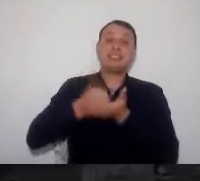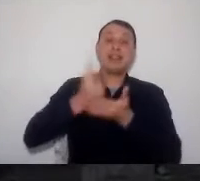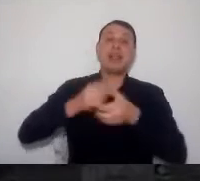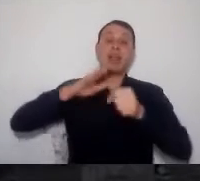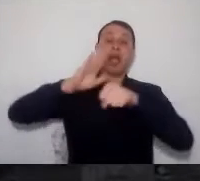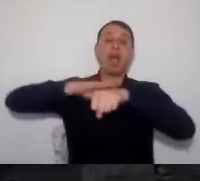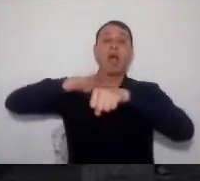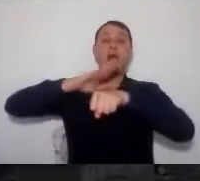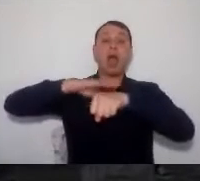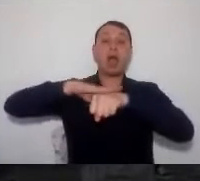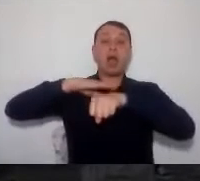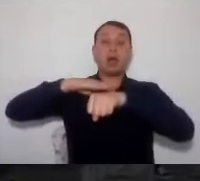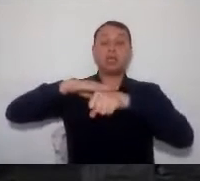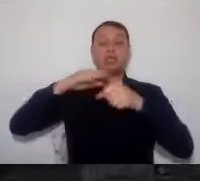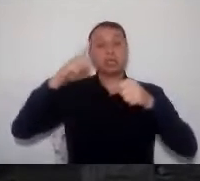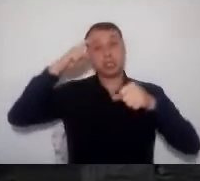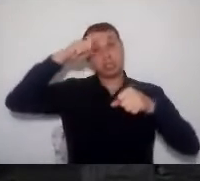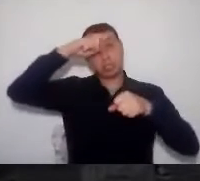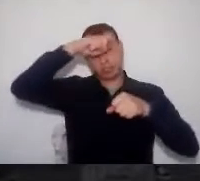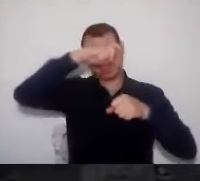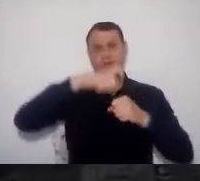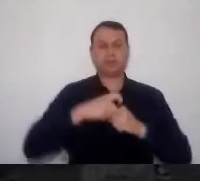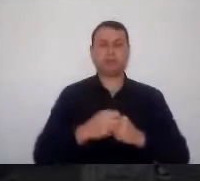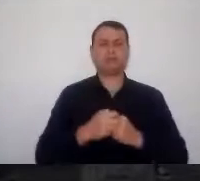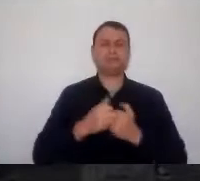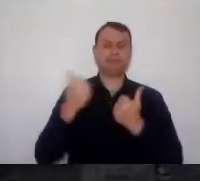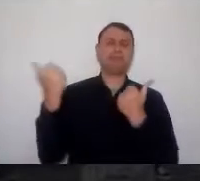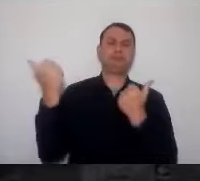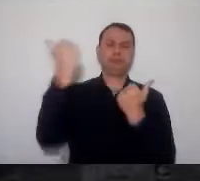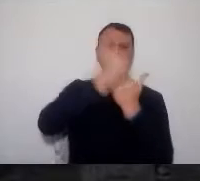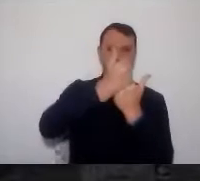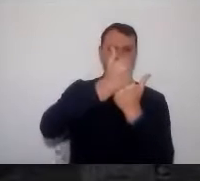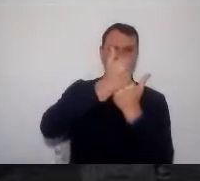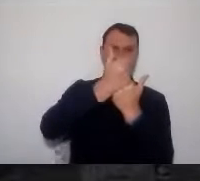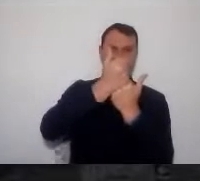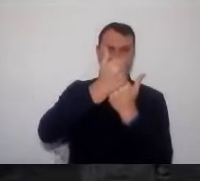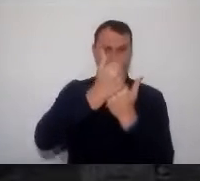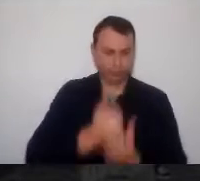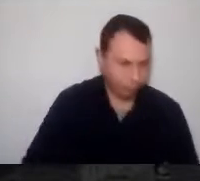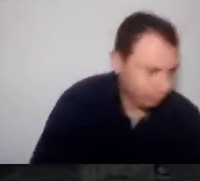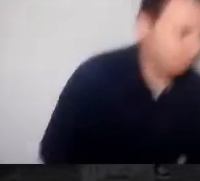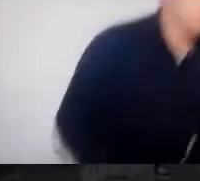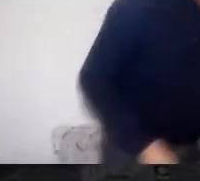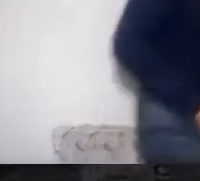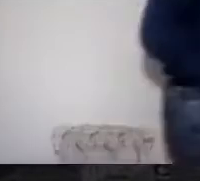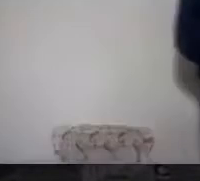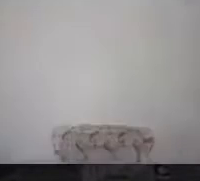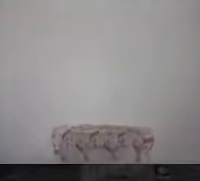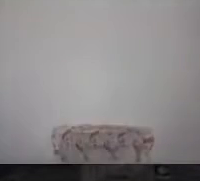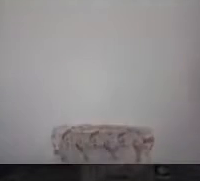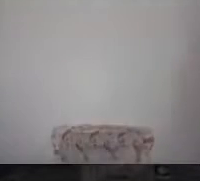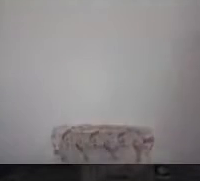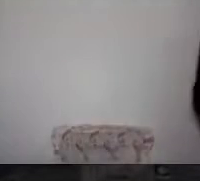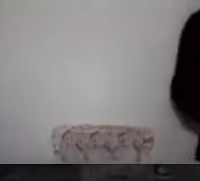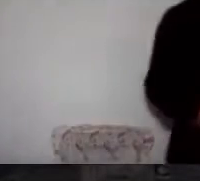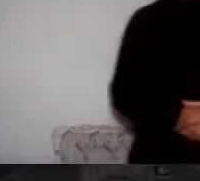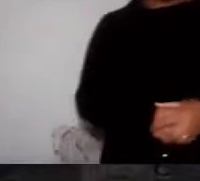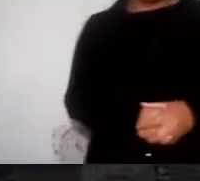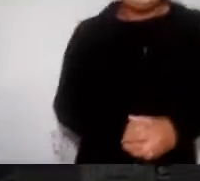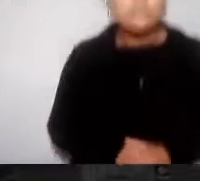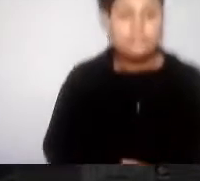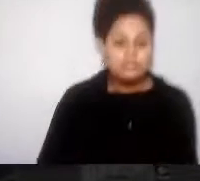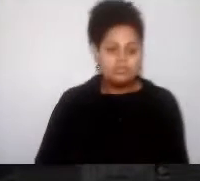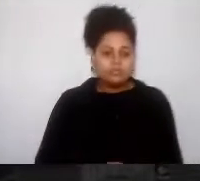fase de extremas dificuldades. Todos os ovos que a galinha do governo põe são